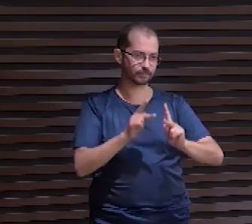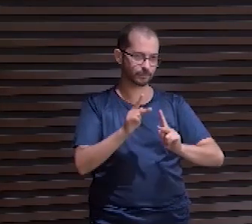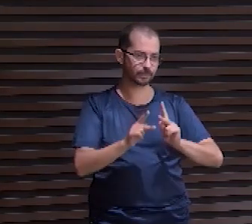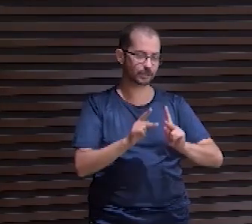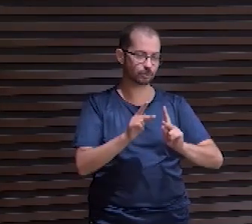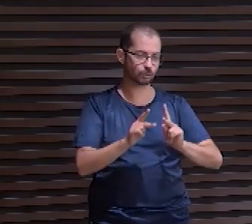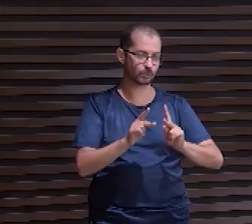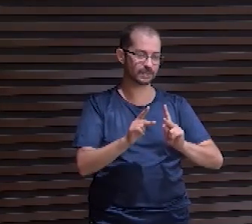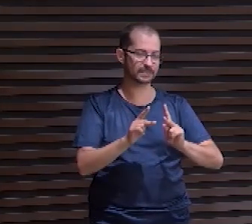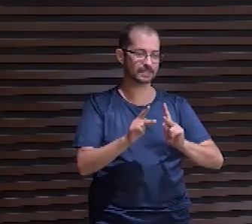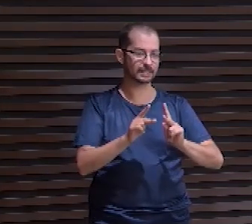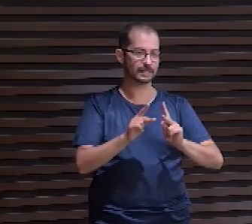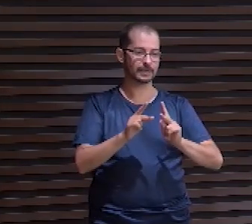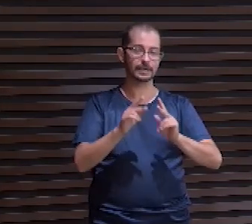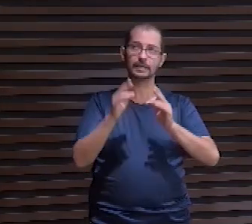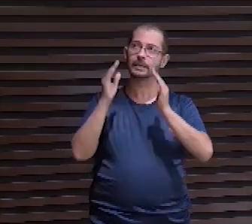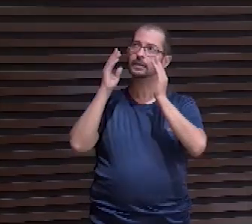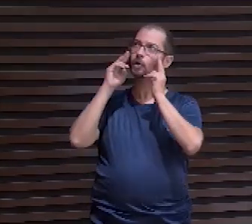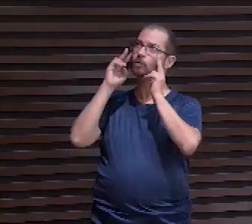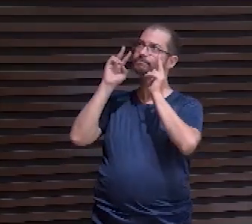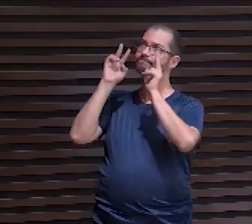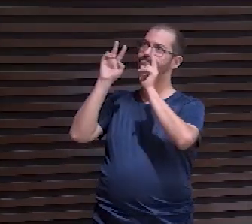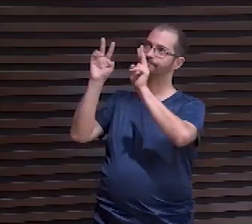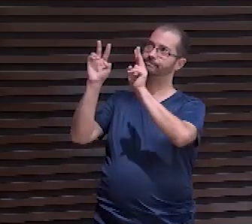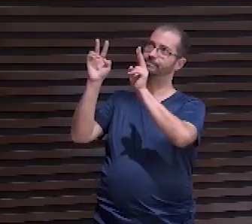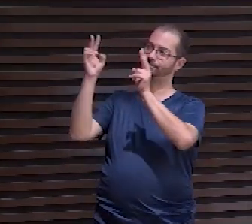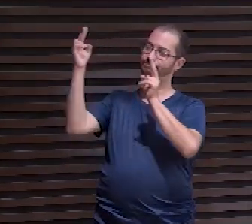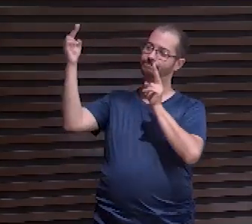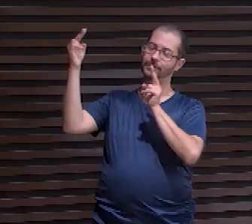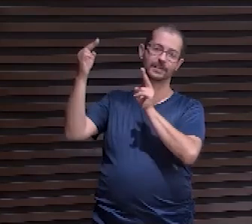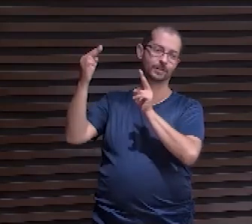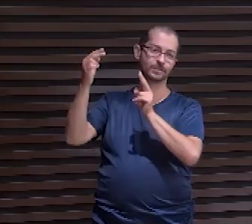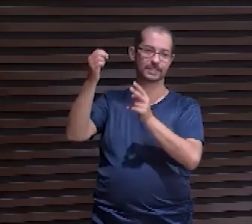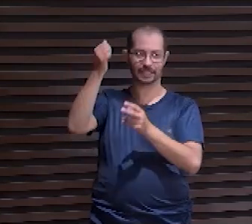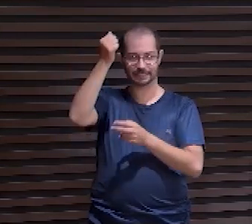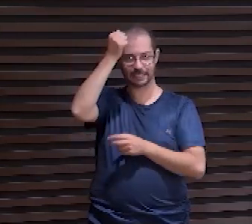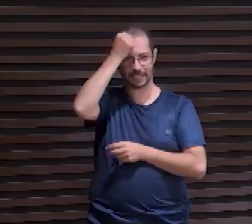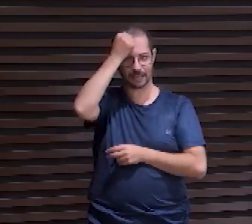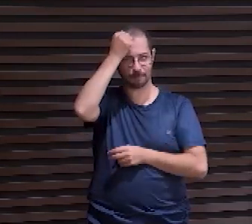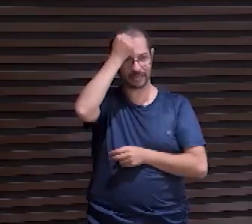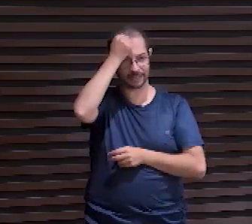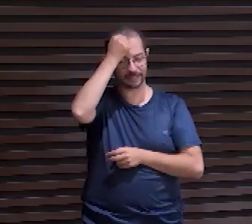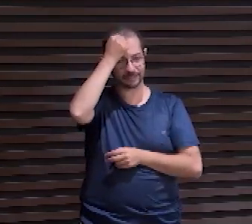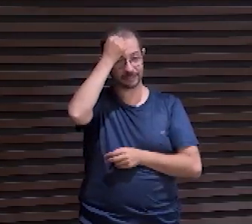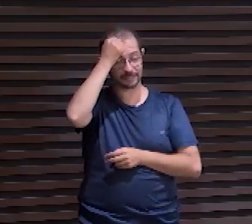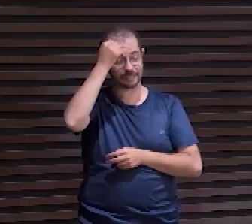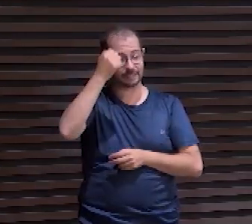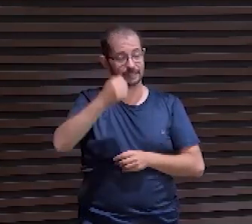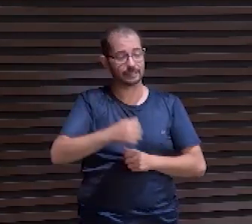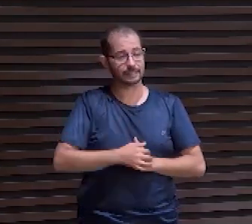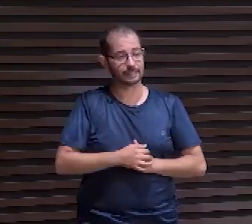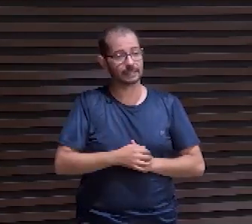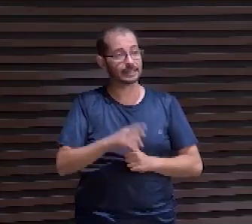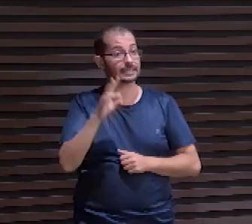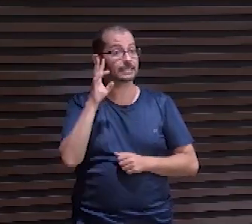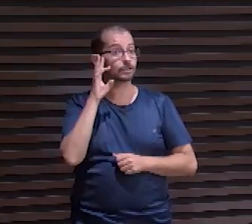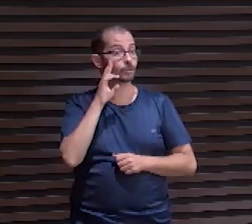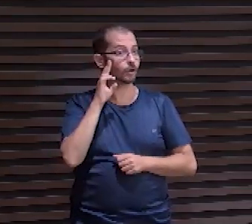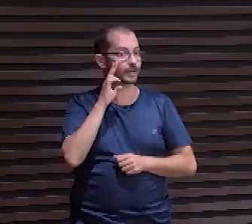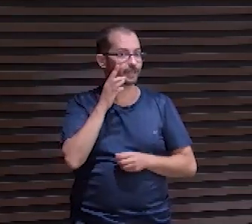que ouça a sua voz se arrependa. Nessa quase inacreditável